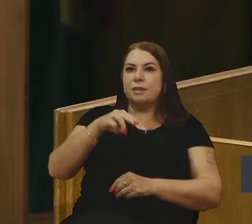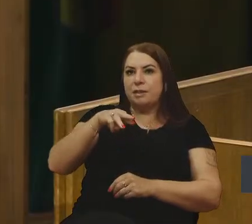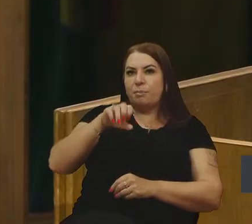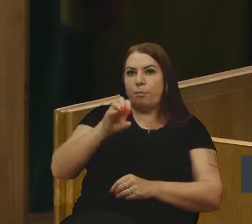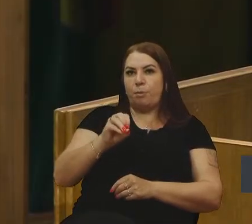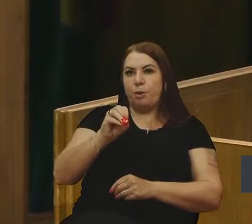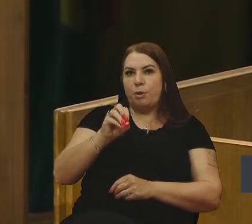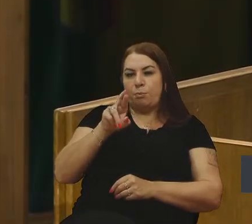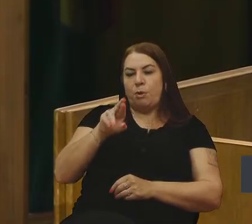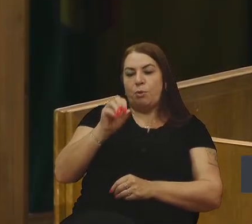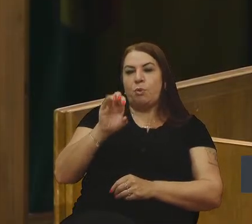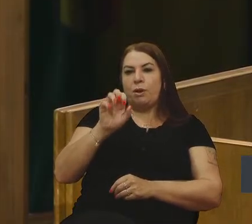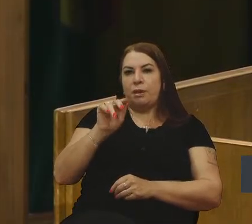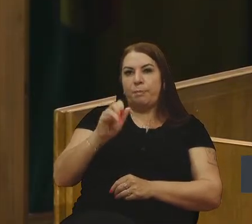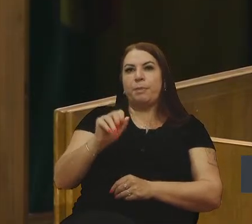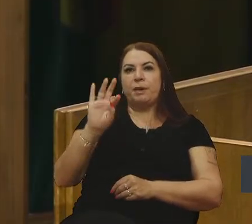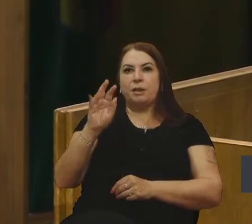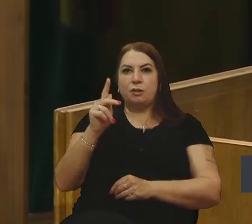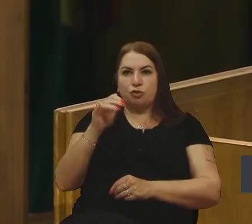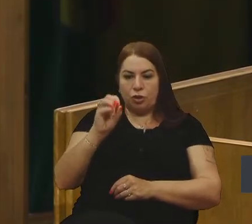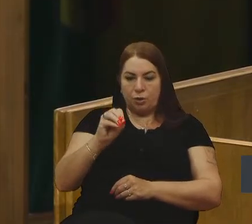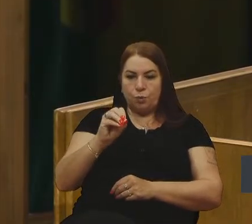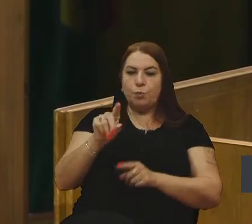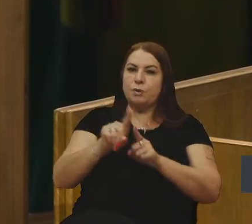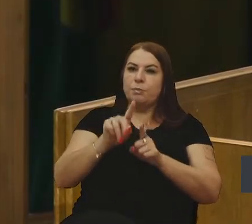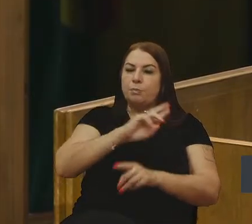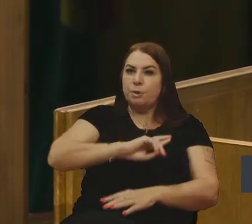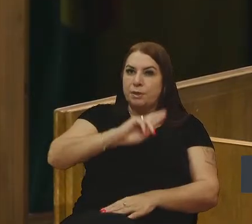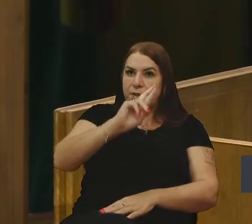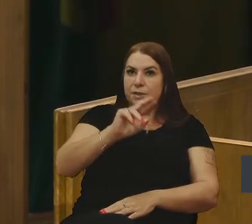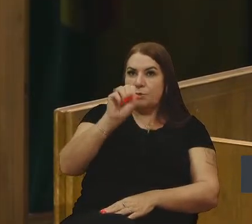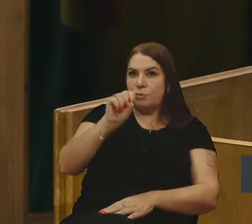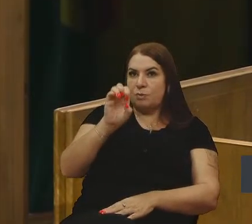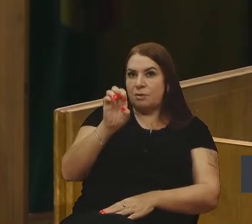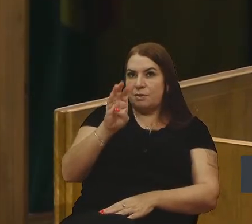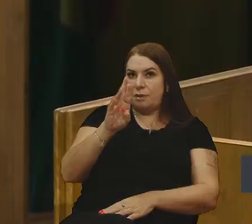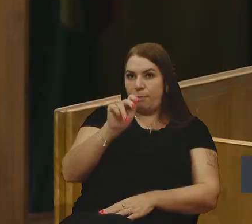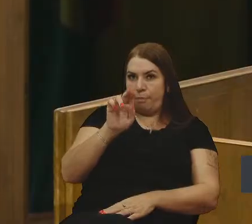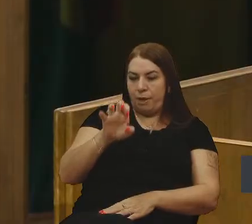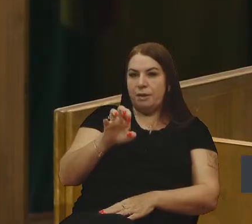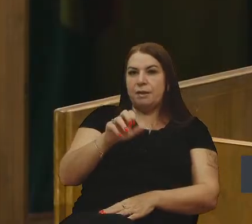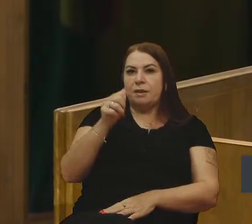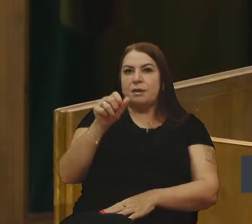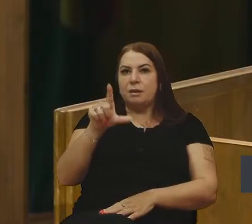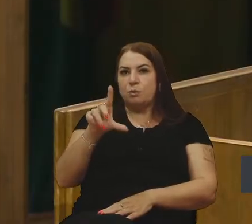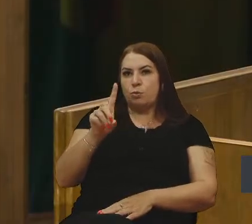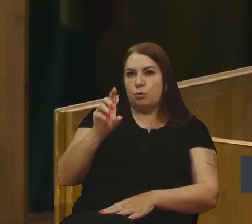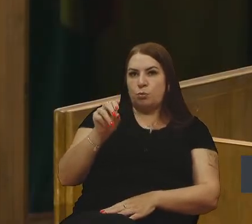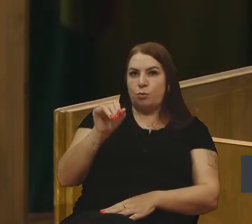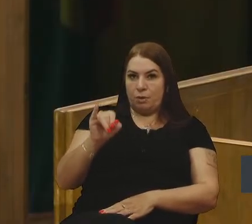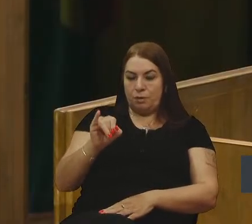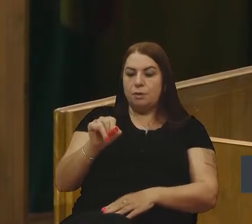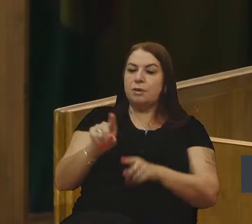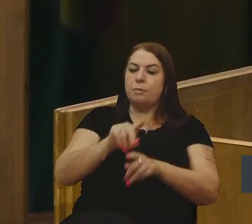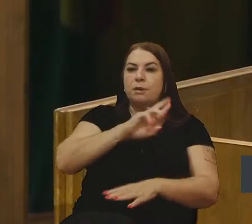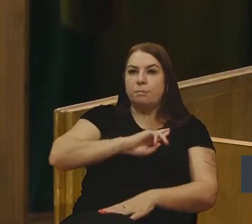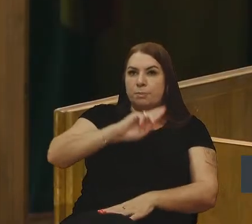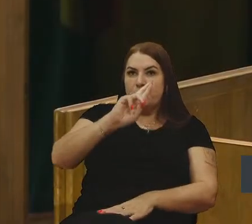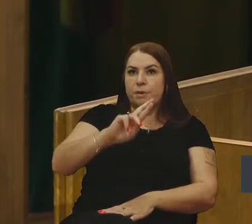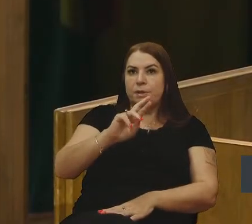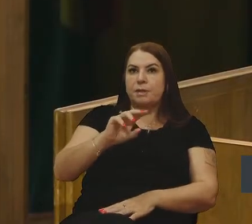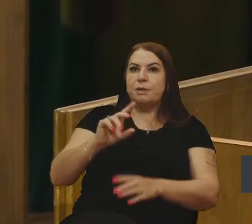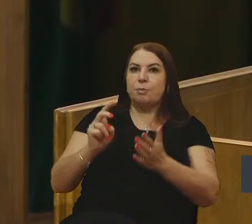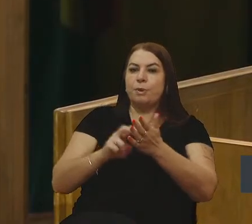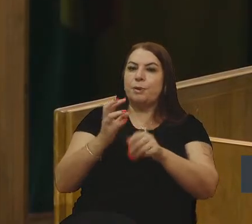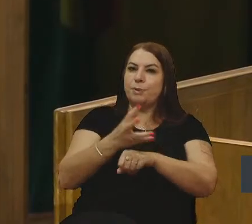Microempa, Tiago Azevedo. Representando o Sebrae, Aldoir Moraes. E representando o